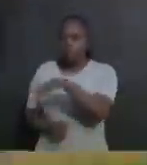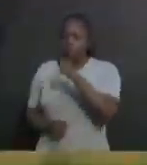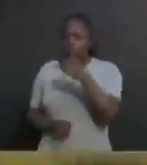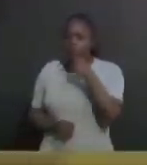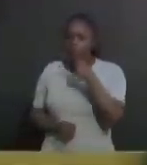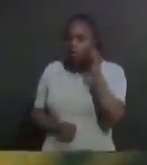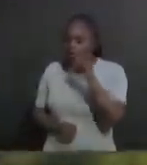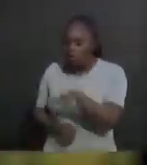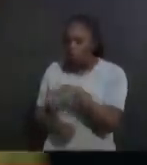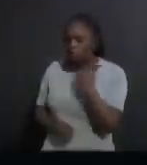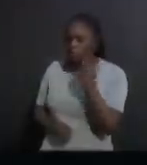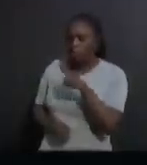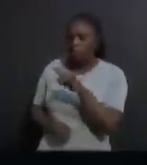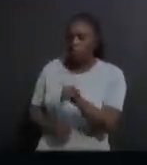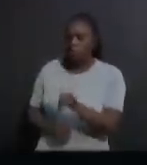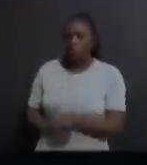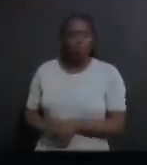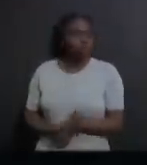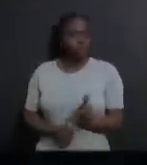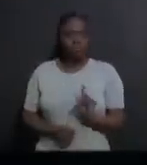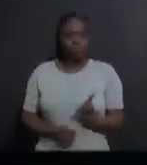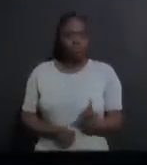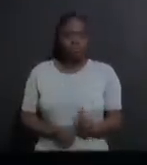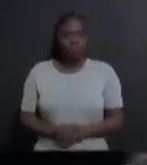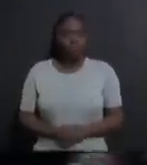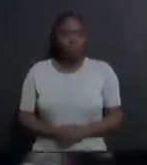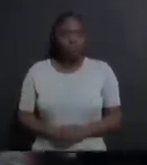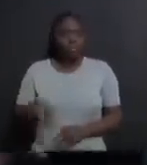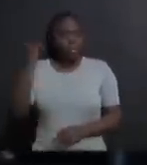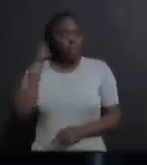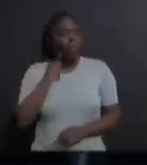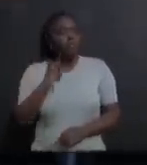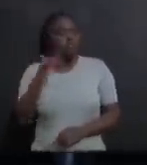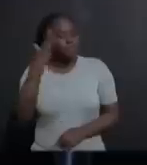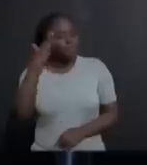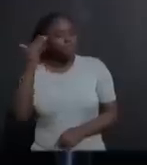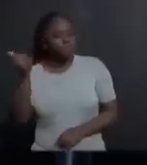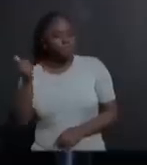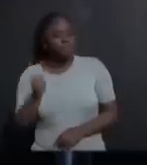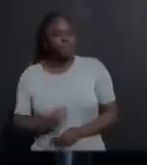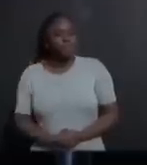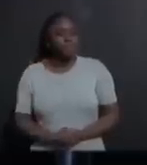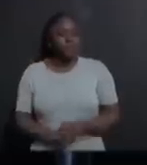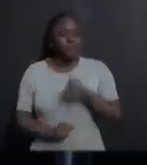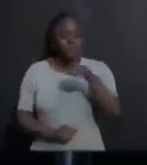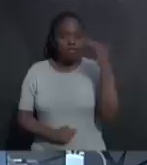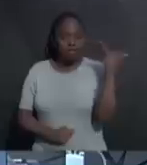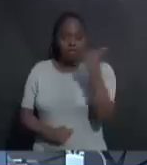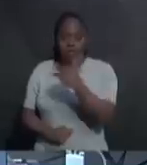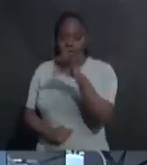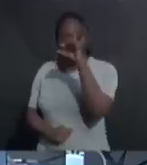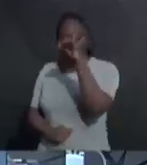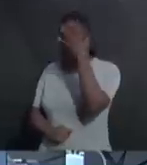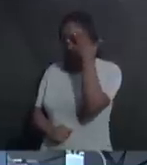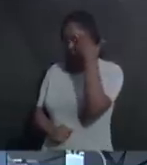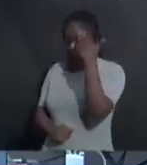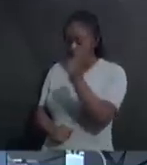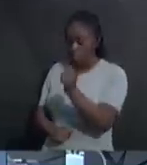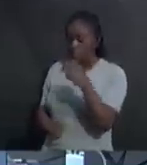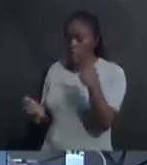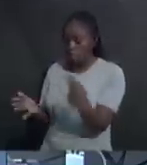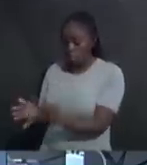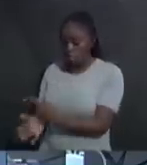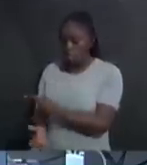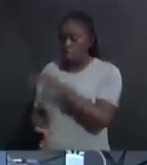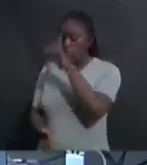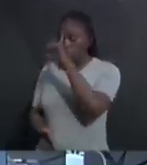vai morrer. Não. Sabe o que é profetizar? É dizer para a pessoa assim: ó, Deus sabe o que você está passando e Ele tem uma opinião para